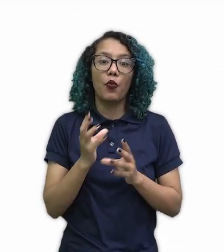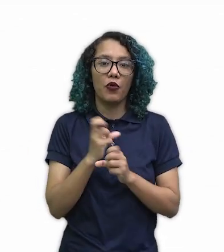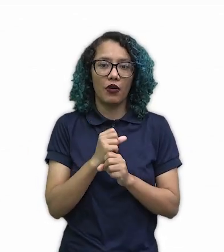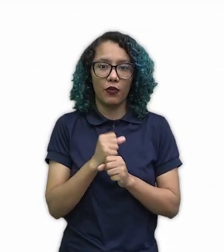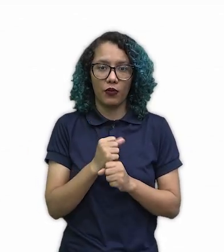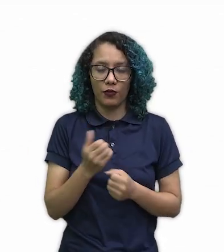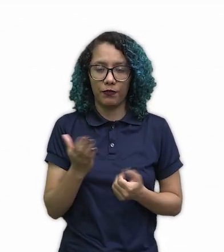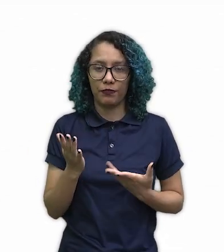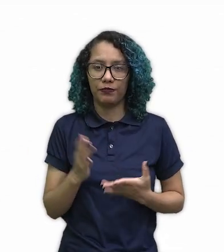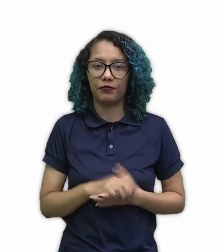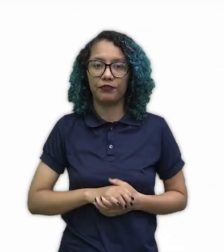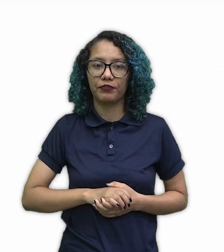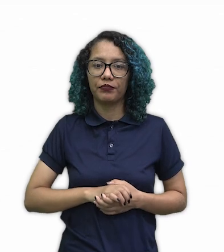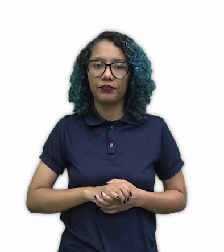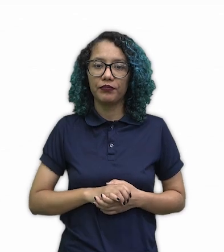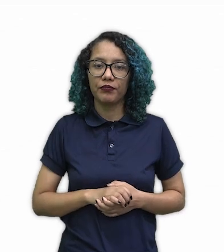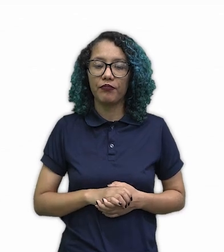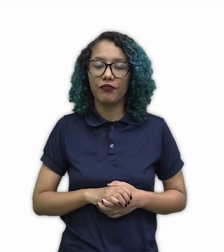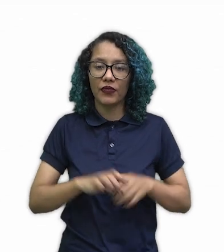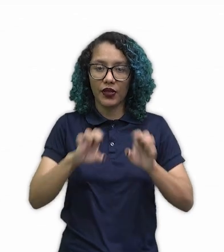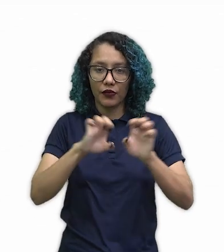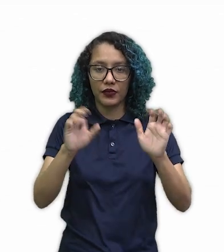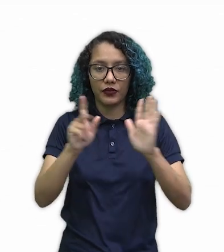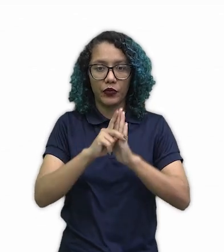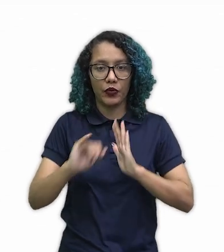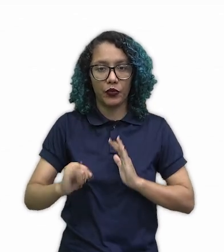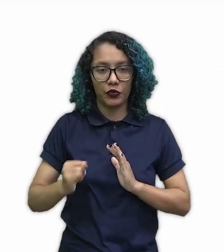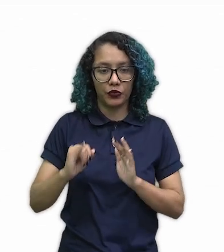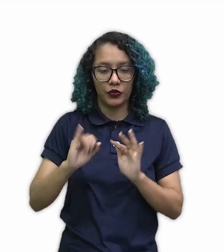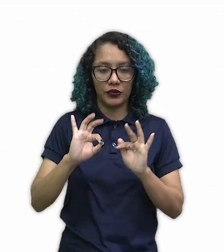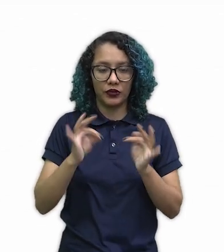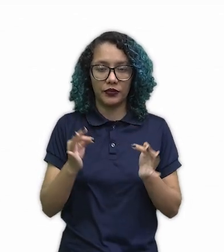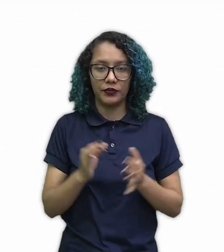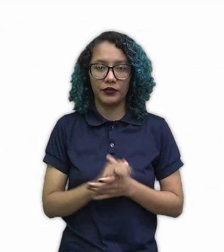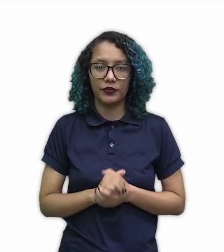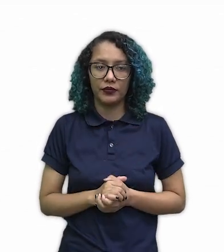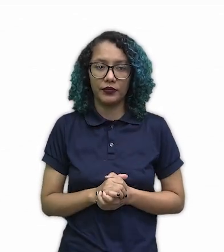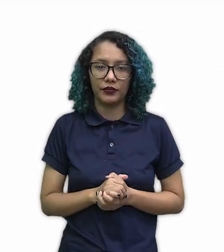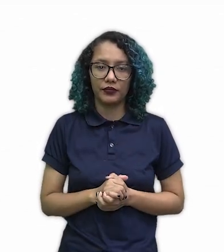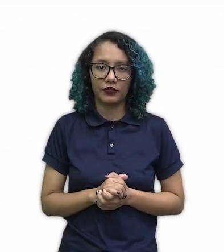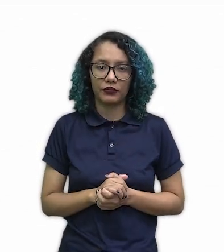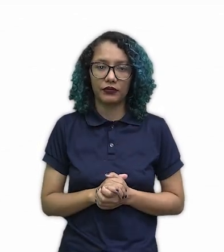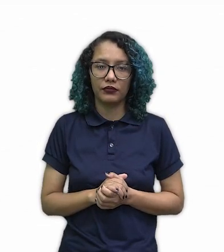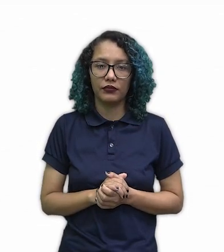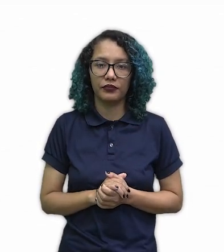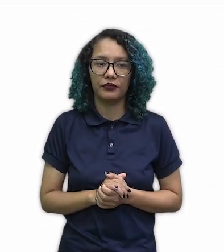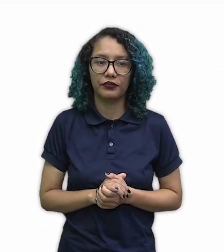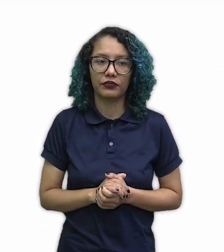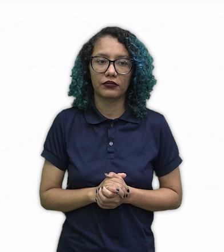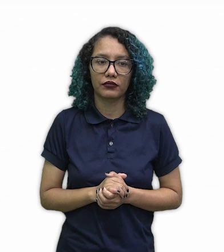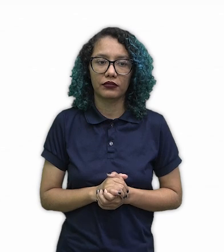bem? Então, vem aqui porque eu vou te mostrar agora como é que calcula juros simples. Olha na tela.